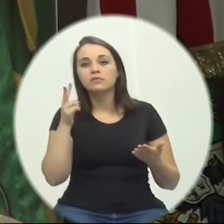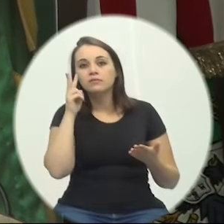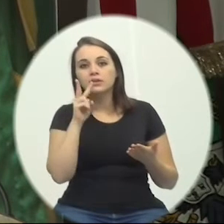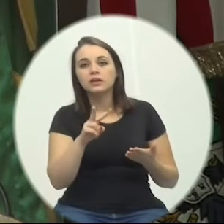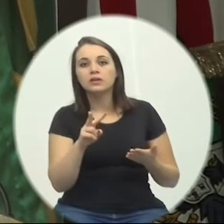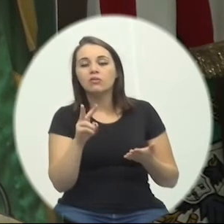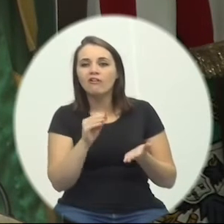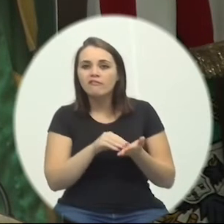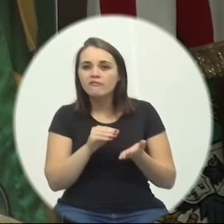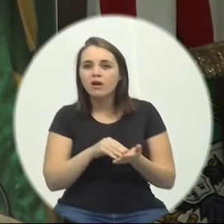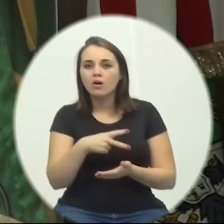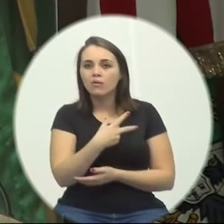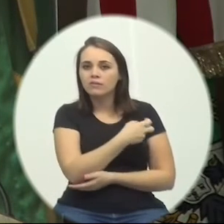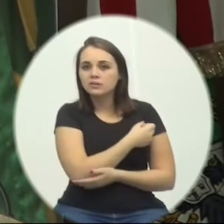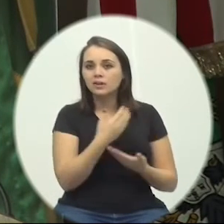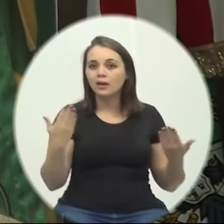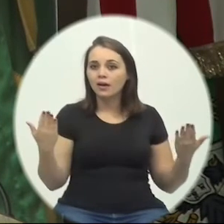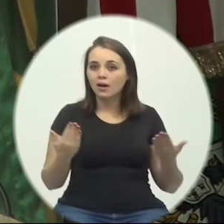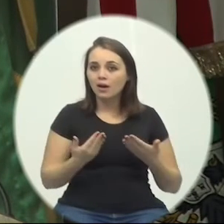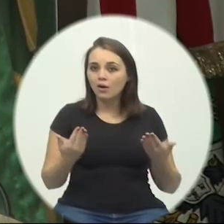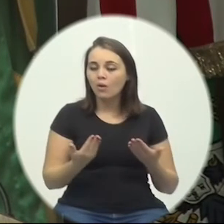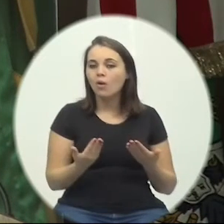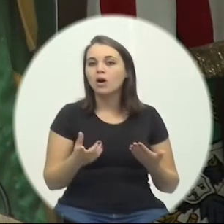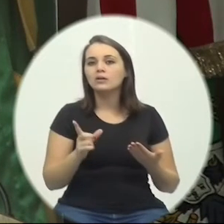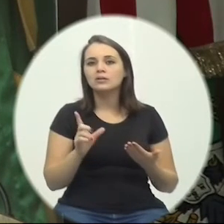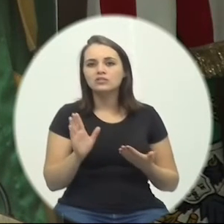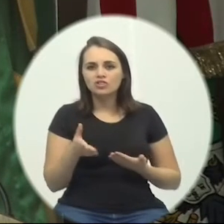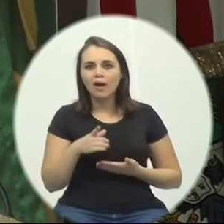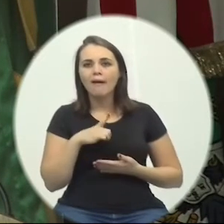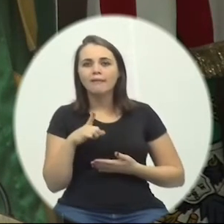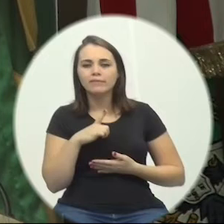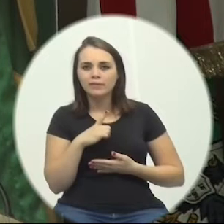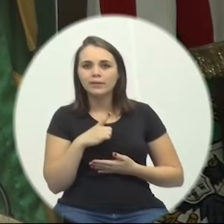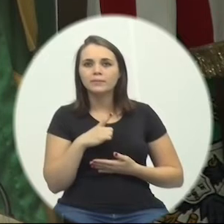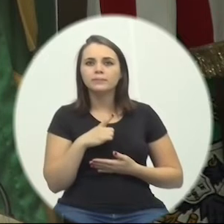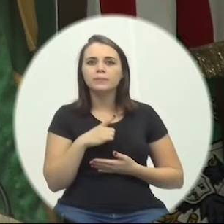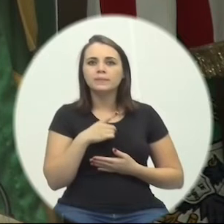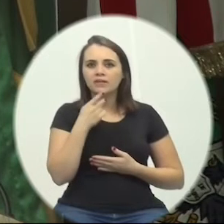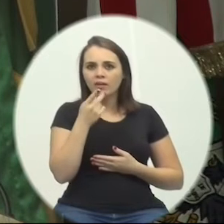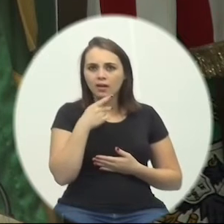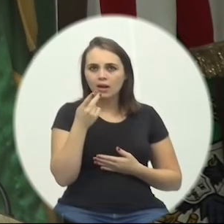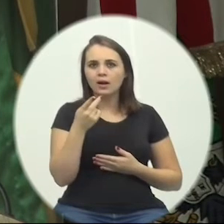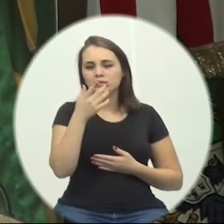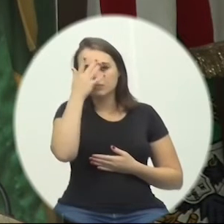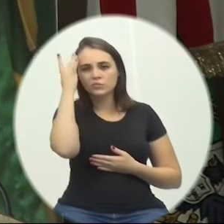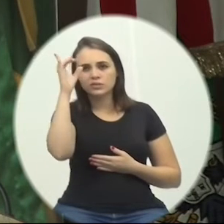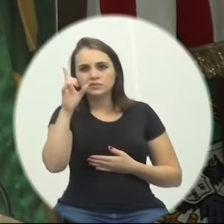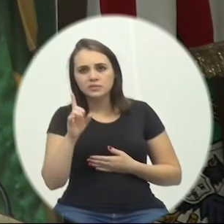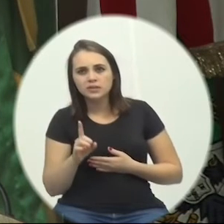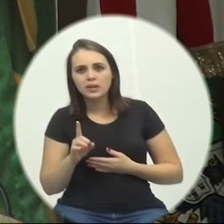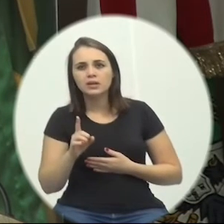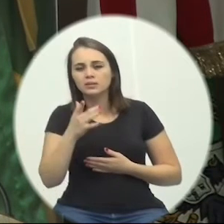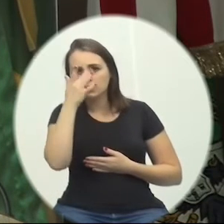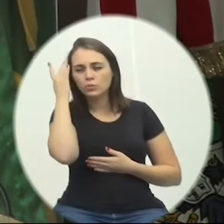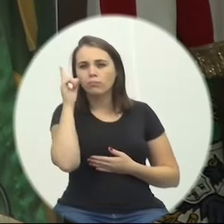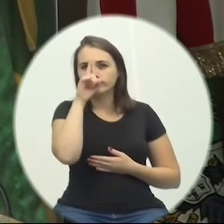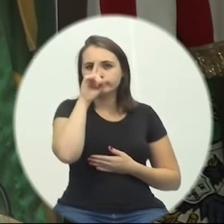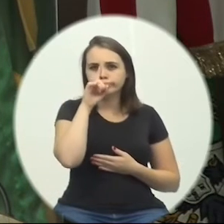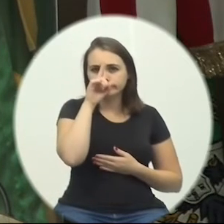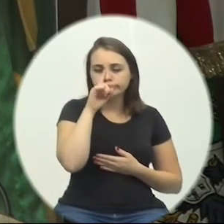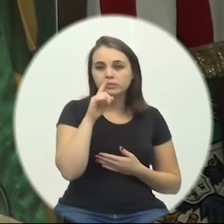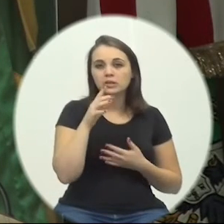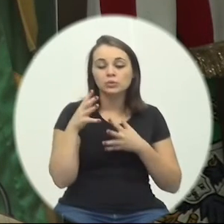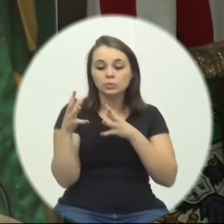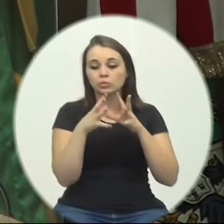de vacina e de agora termos já incluídos ali as comorbidades, deficiências, enfim, isso requer ainda